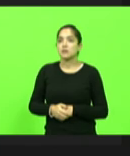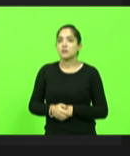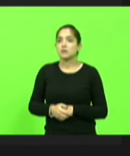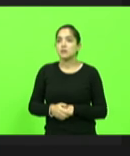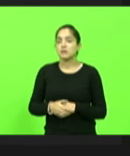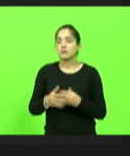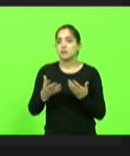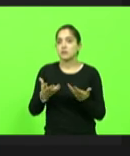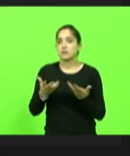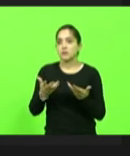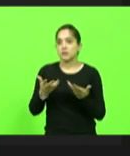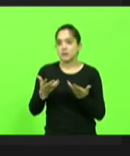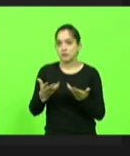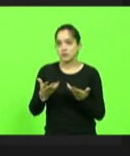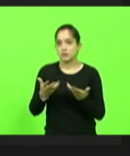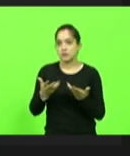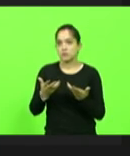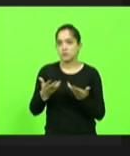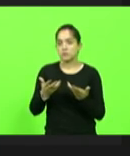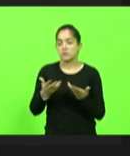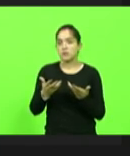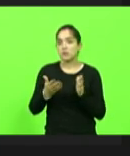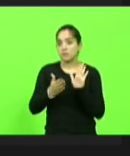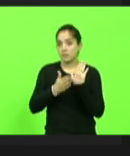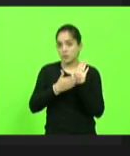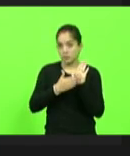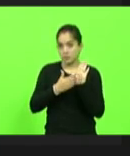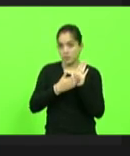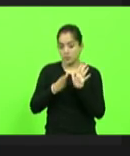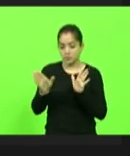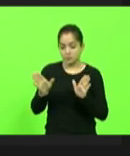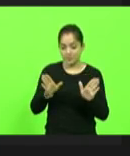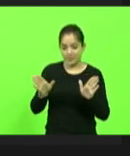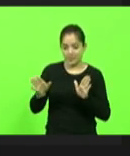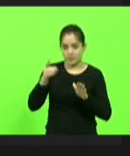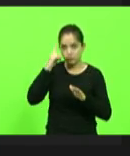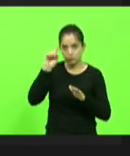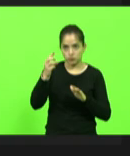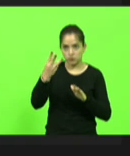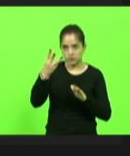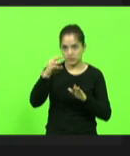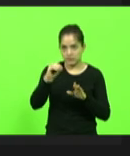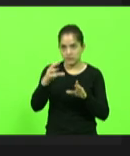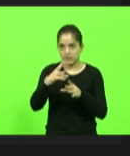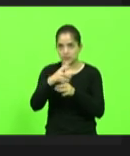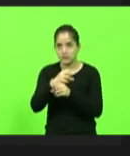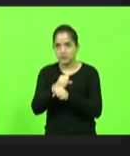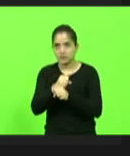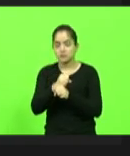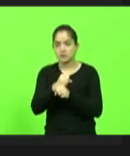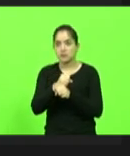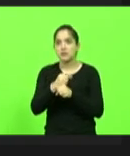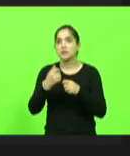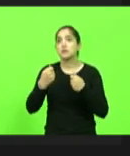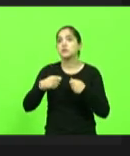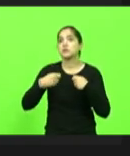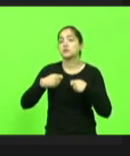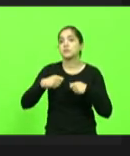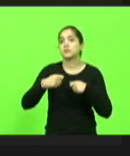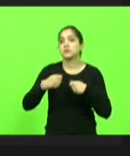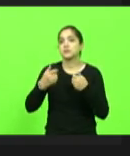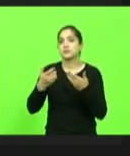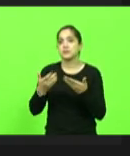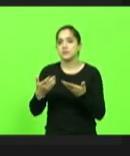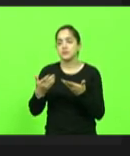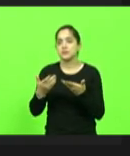quero, quando eu coloco a proposta de 30 dias, porque eu acho que a gente precisa criar um movimento no Estado